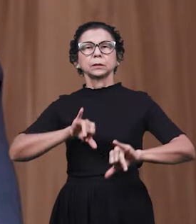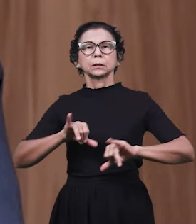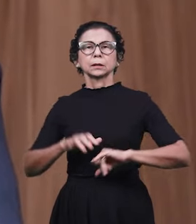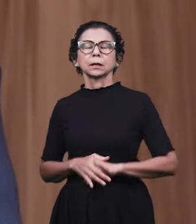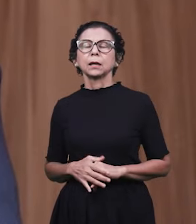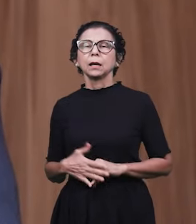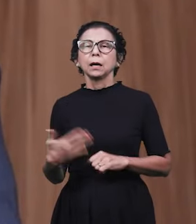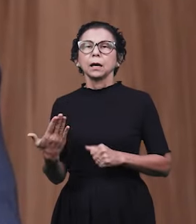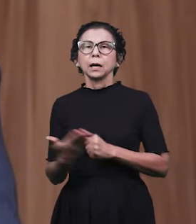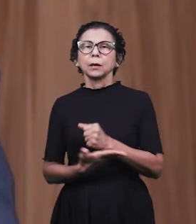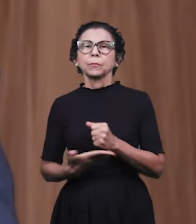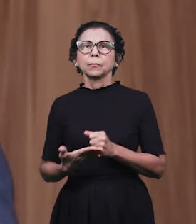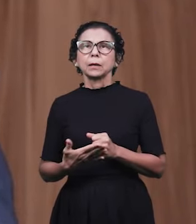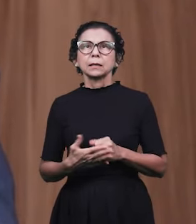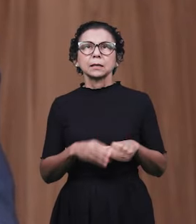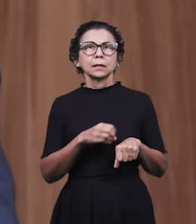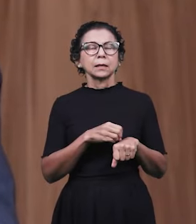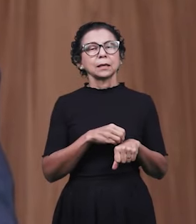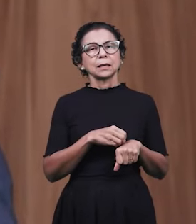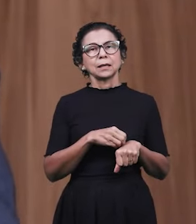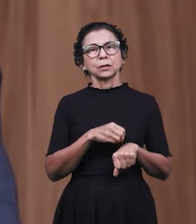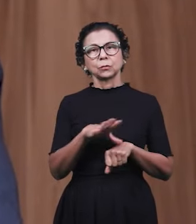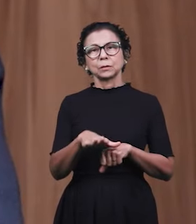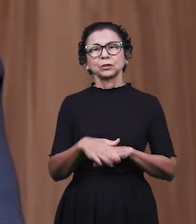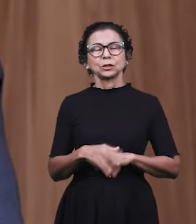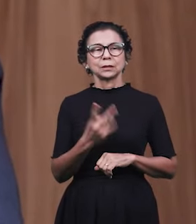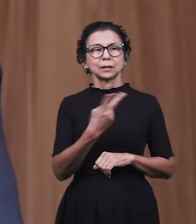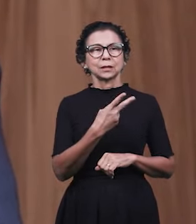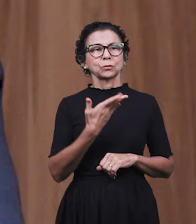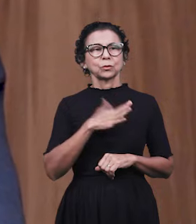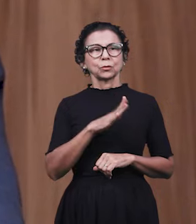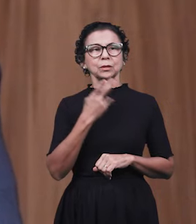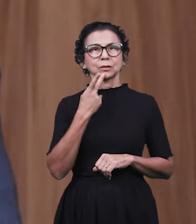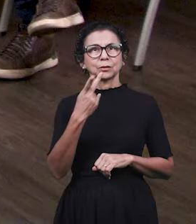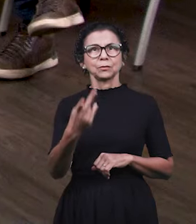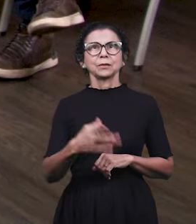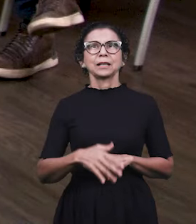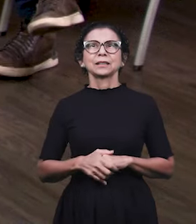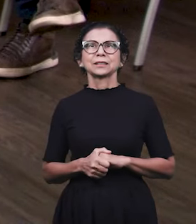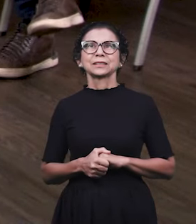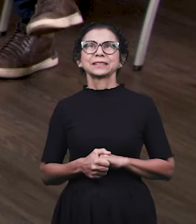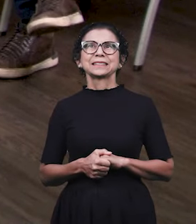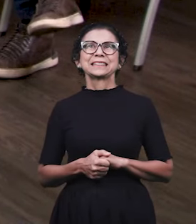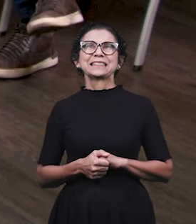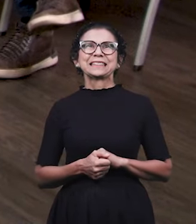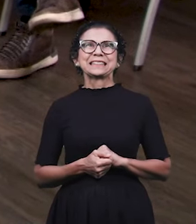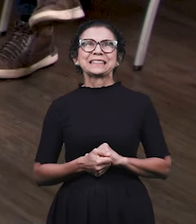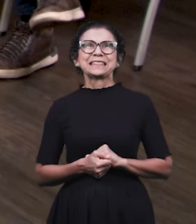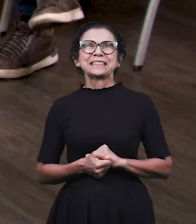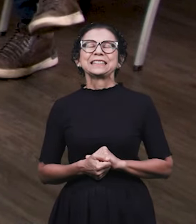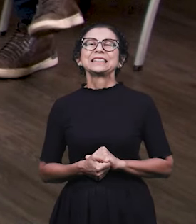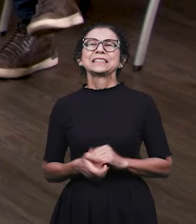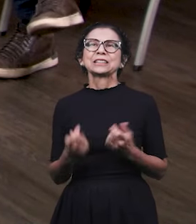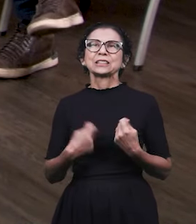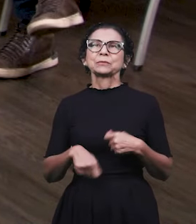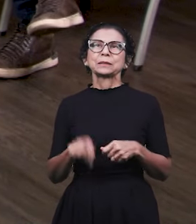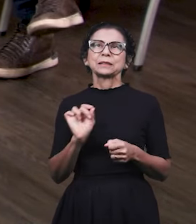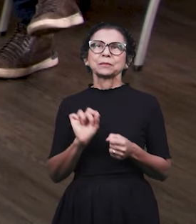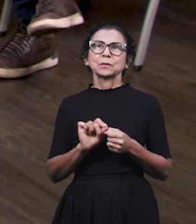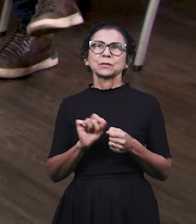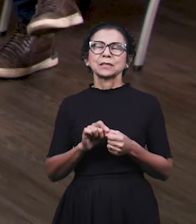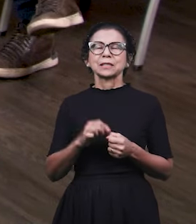e a Kézia não gostam que eu diga, mas eu vou dizer. Nós temos que fazer questões. E o bom mesmo são